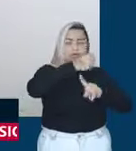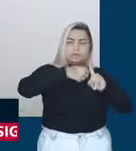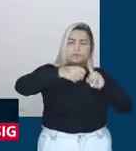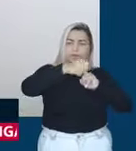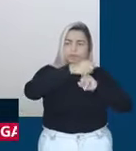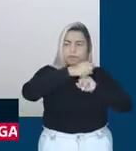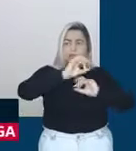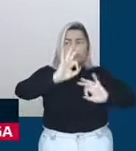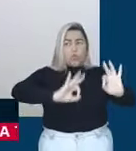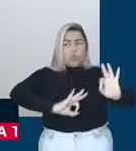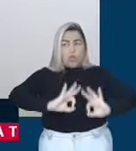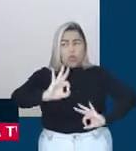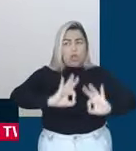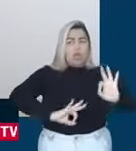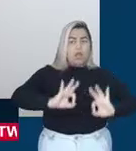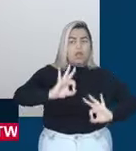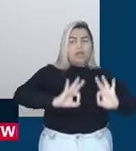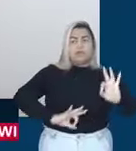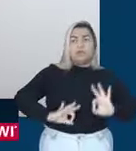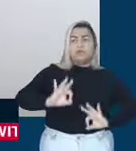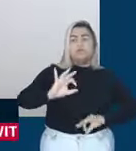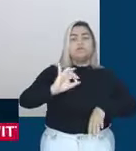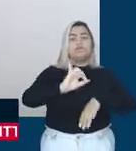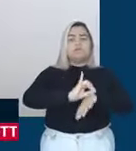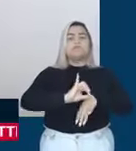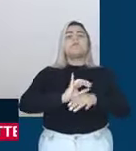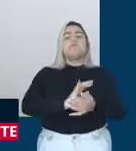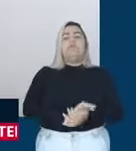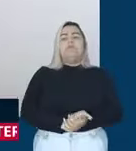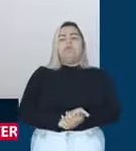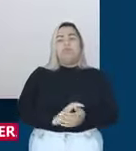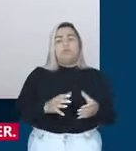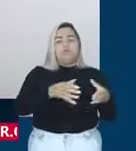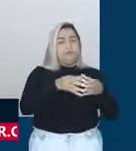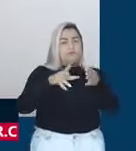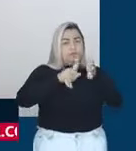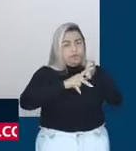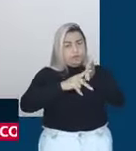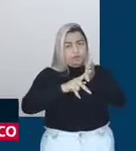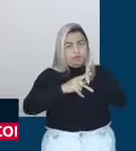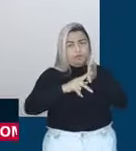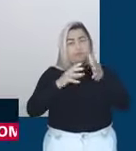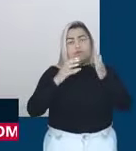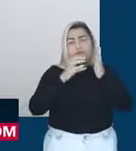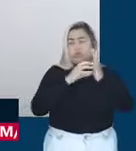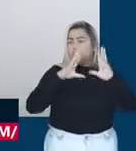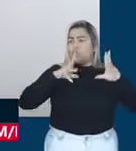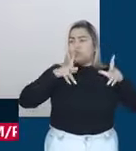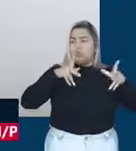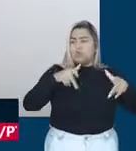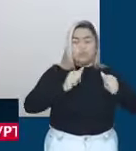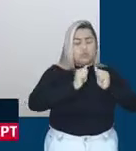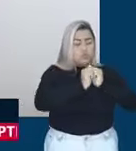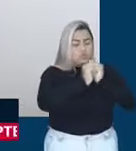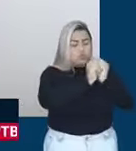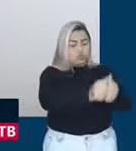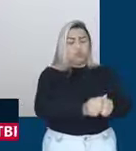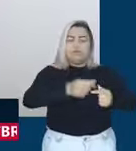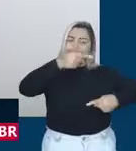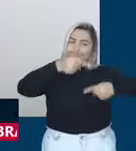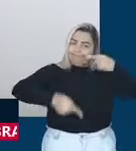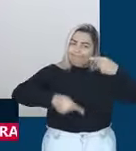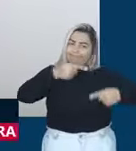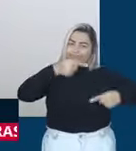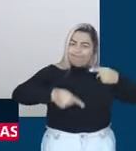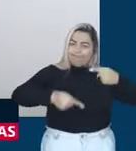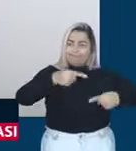civil organizada, as centrais, confederações, sindicatos, partidos, todos estarão juntos lá para esse debate, porque